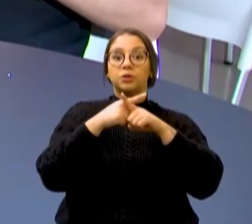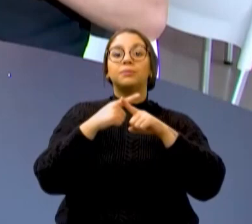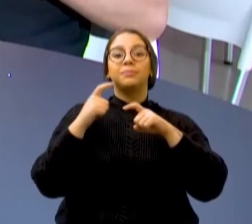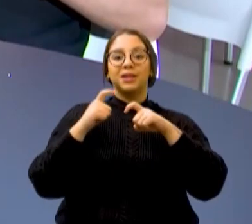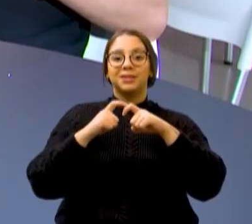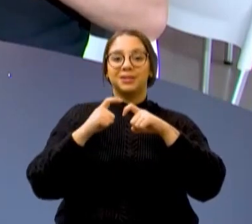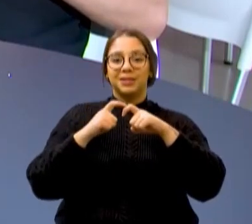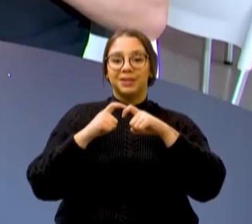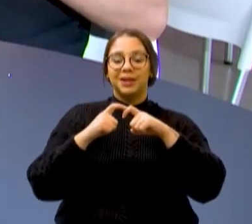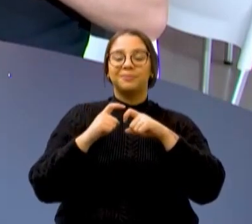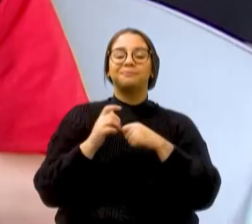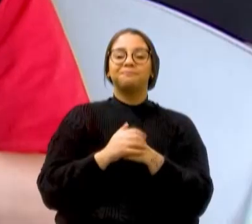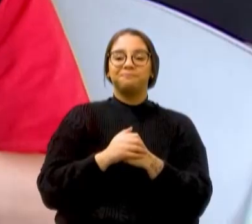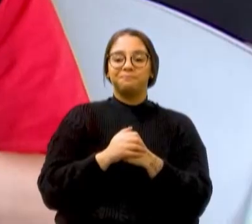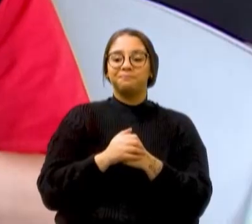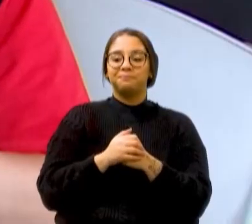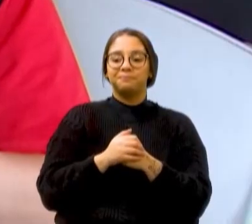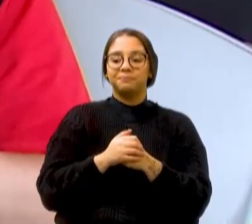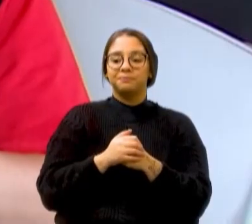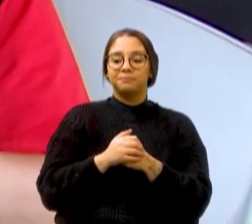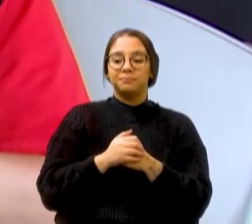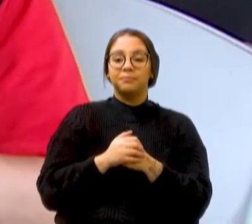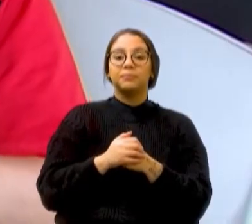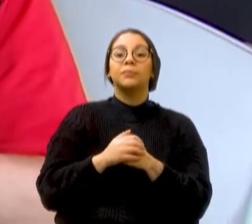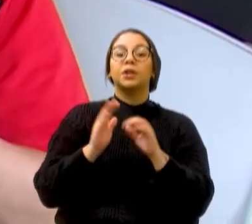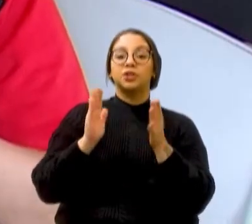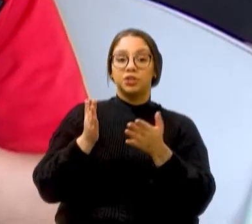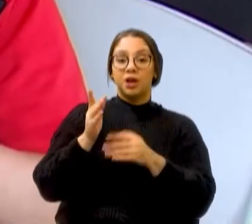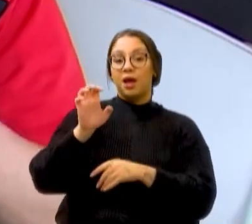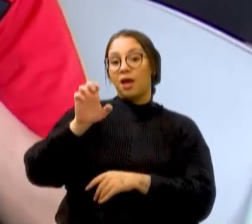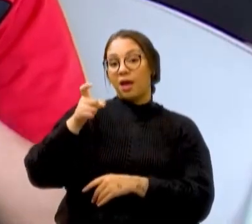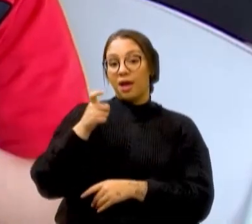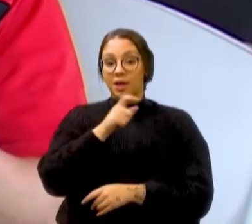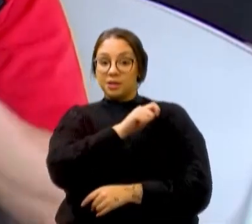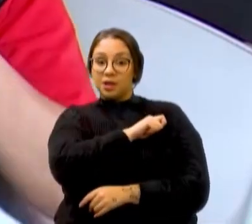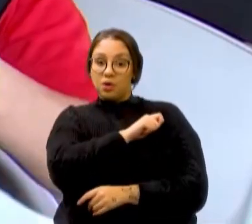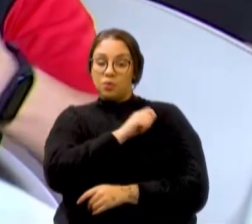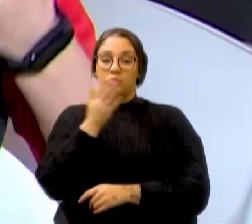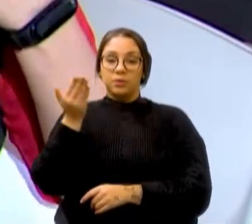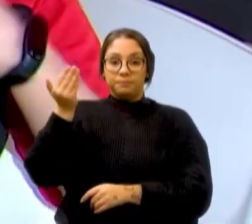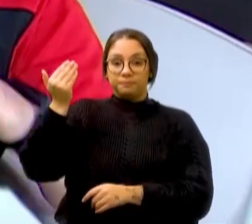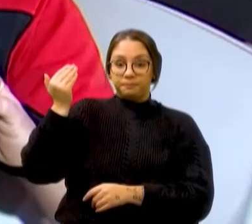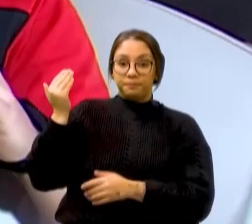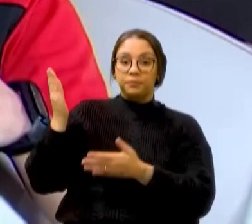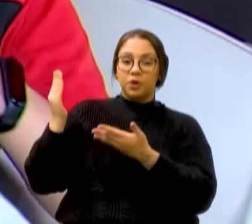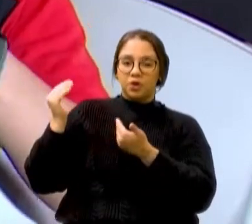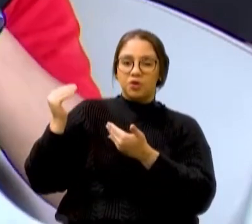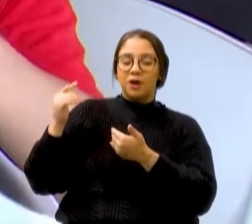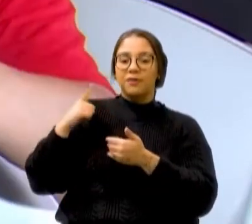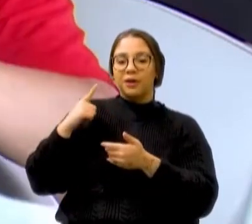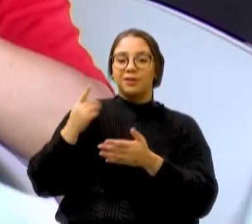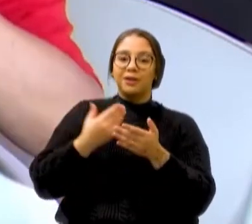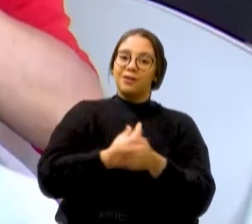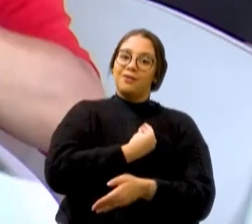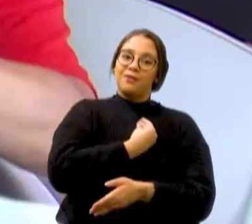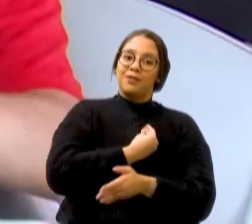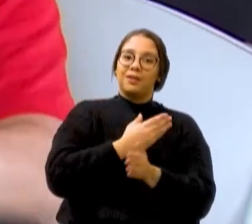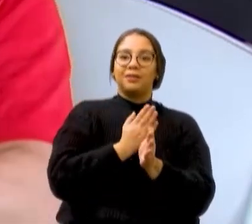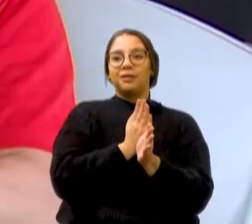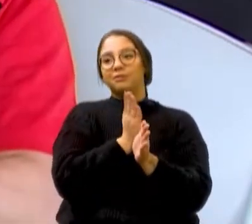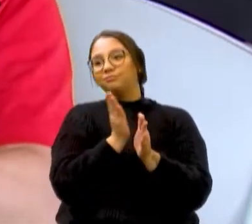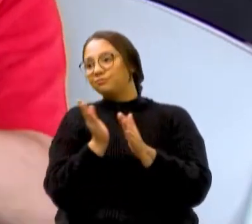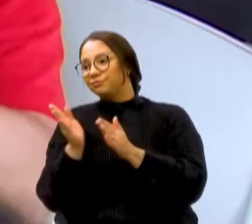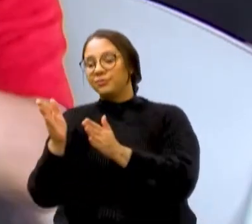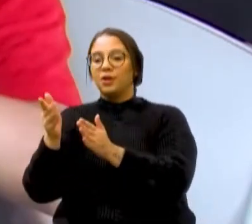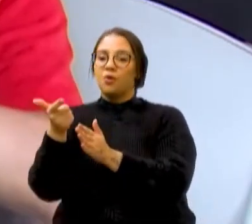concorrido. Medicina? Medicina. Ela tinha sido aluna nossa, mais jovem, aí pelos caminhos